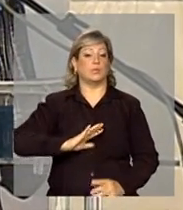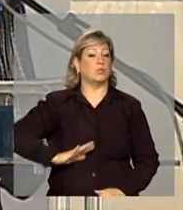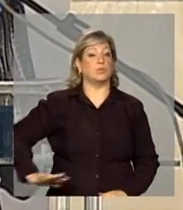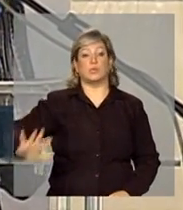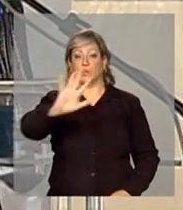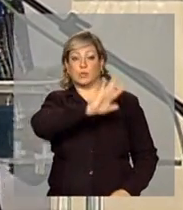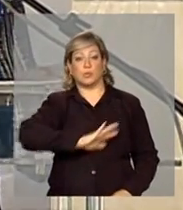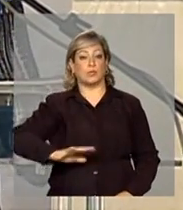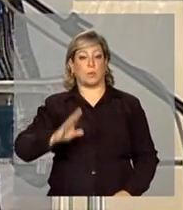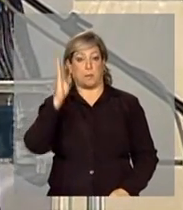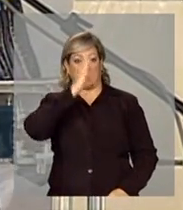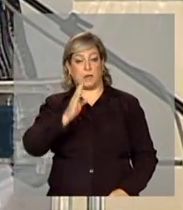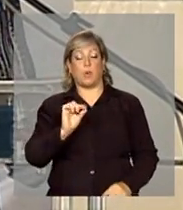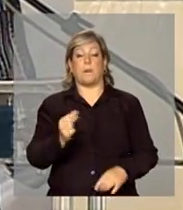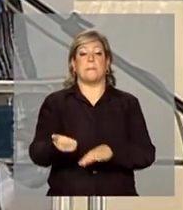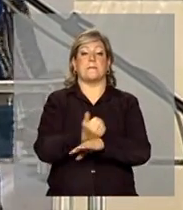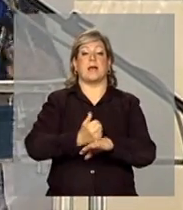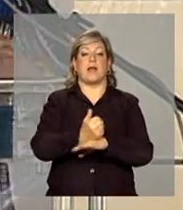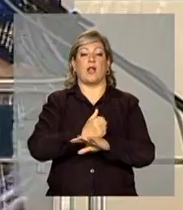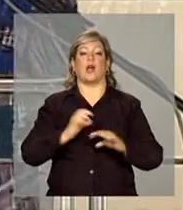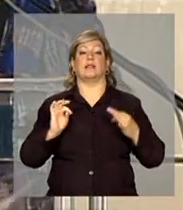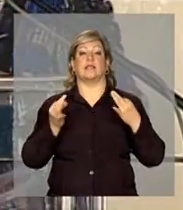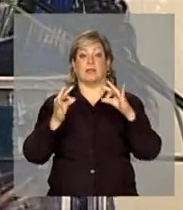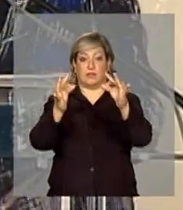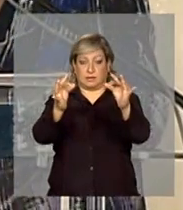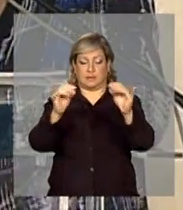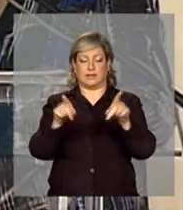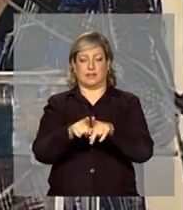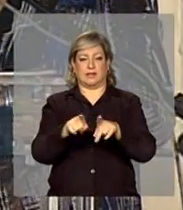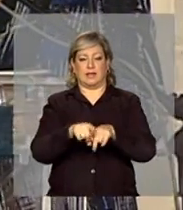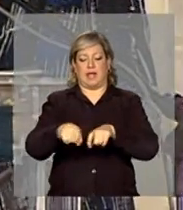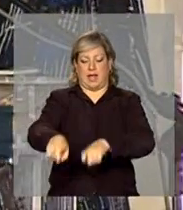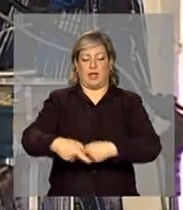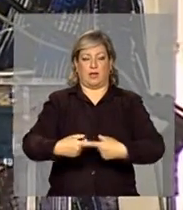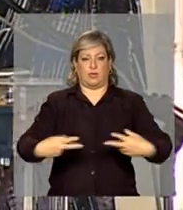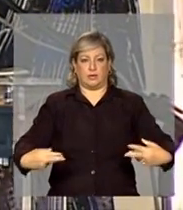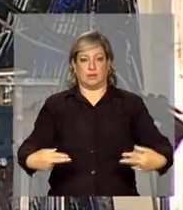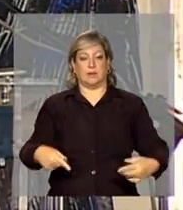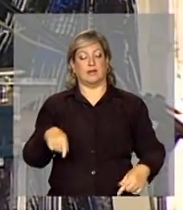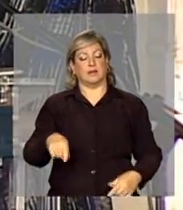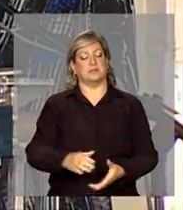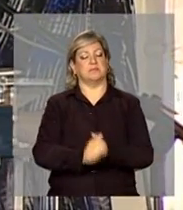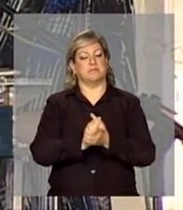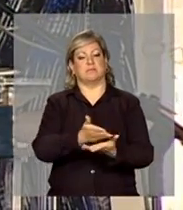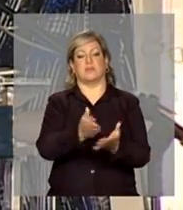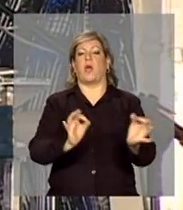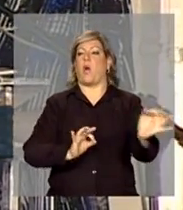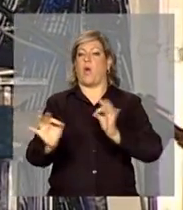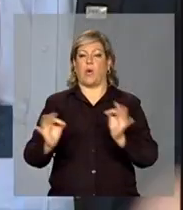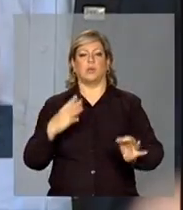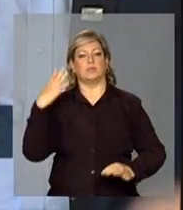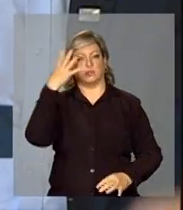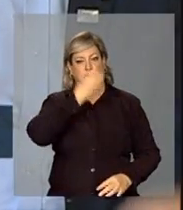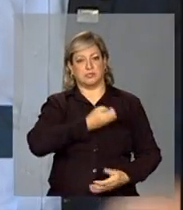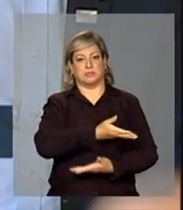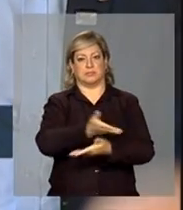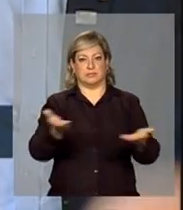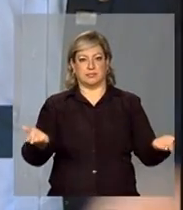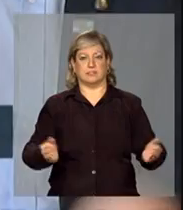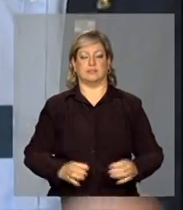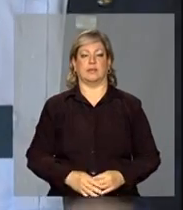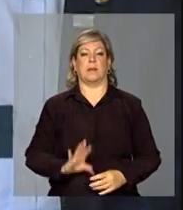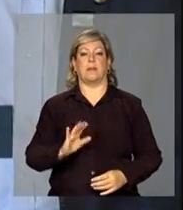de melhor em tecnologia agrícola. Vou cumprimentar... por essa organização. Mas eu queria também